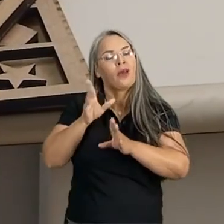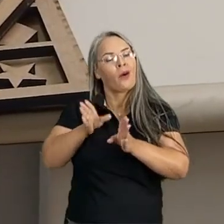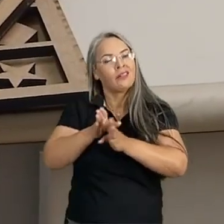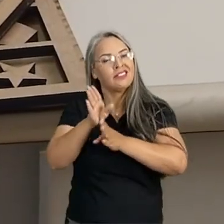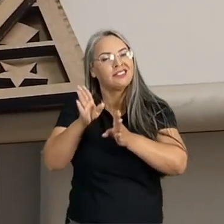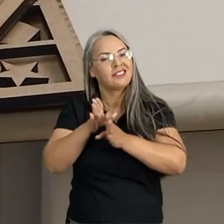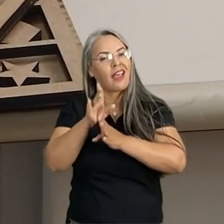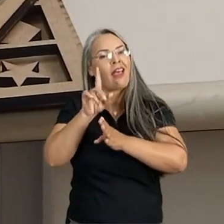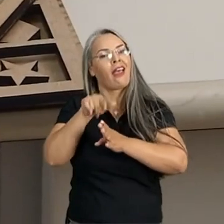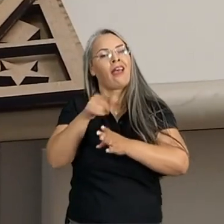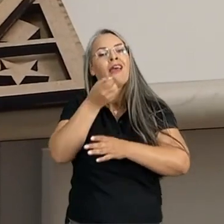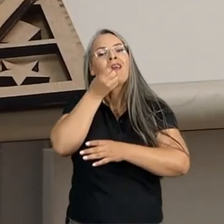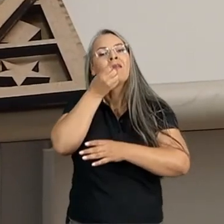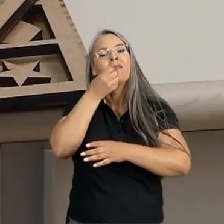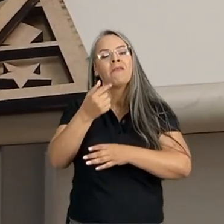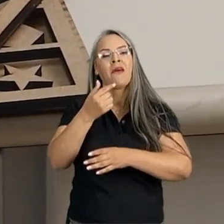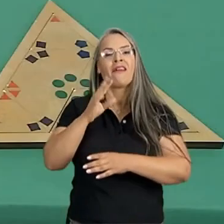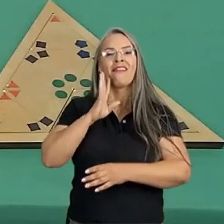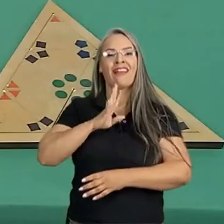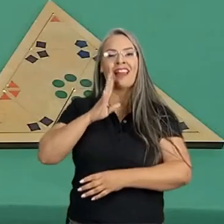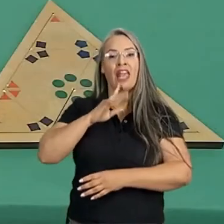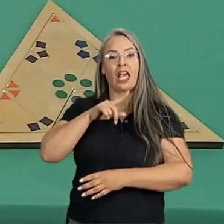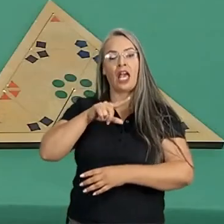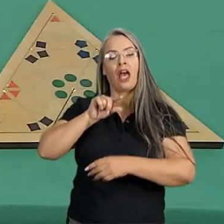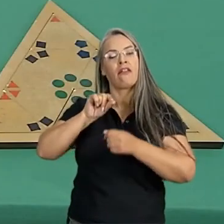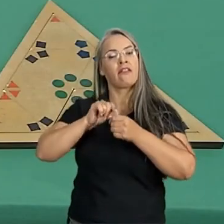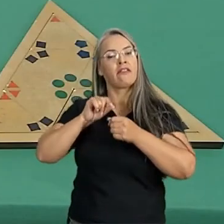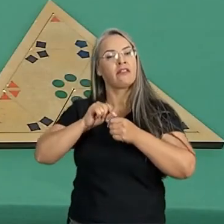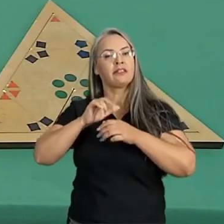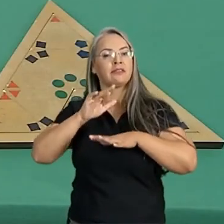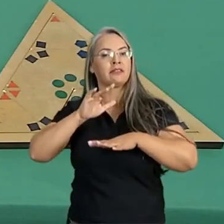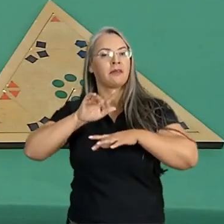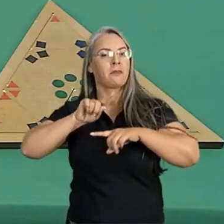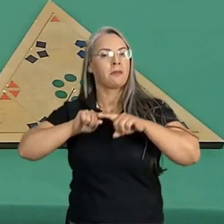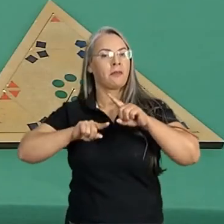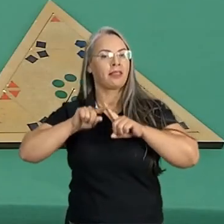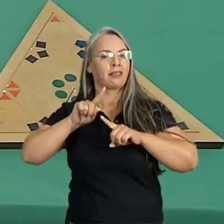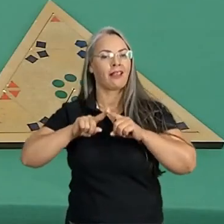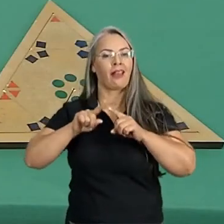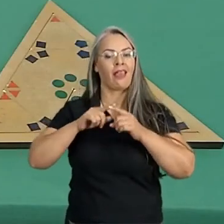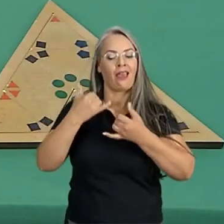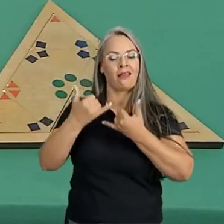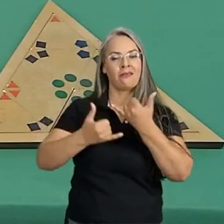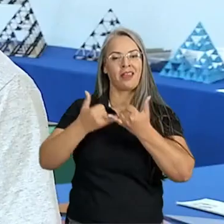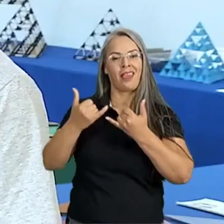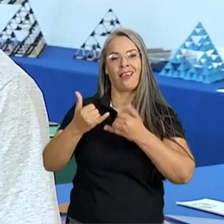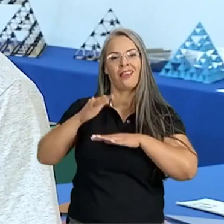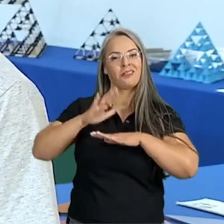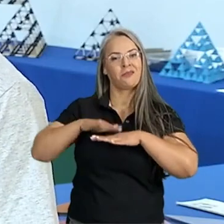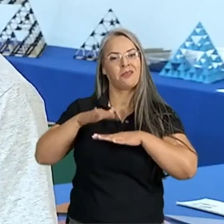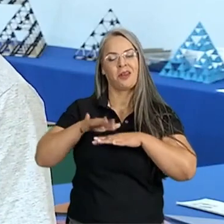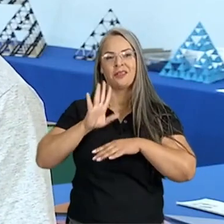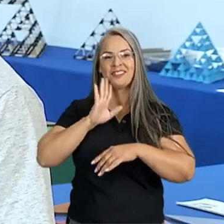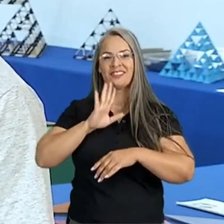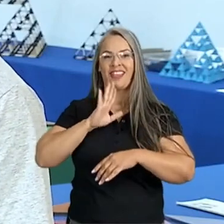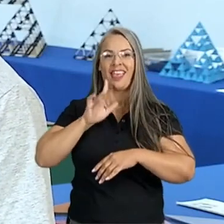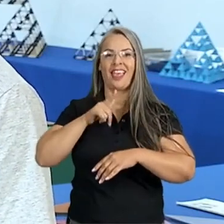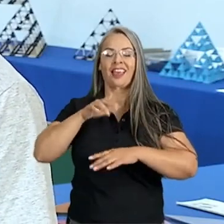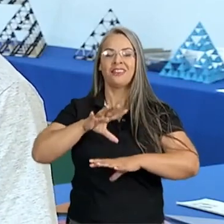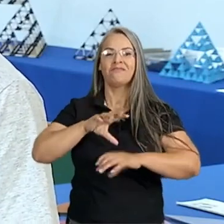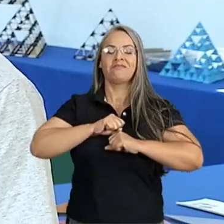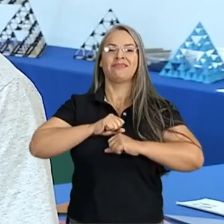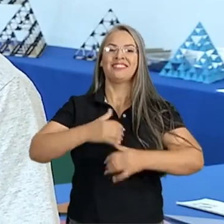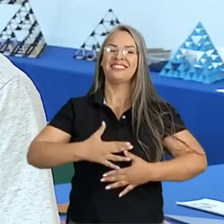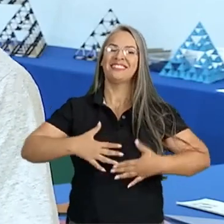produziu seu próprio brinquedo seu próprio jogo porque uma satisfação pessoal não e enteada tá seus problemas